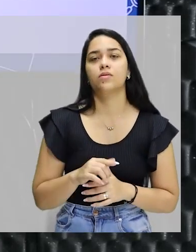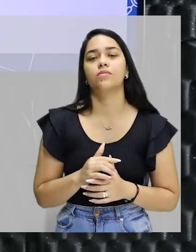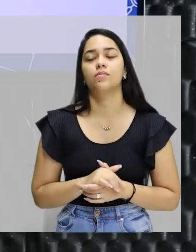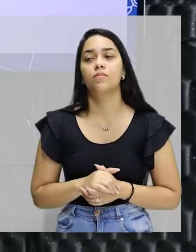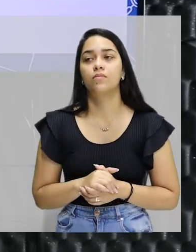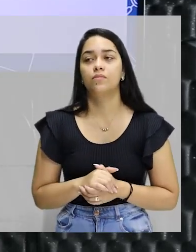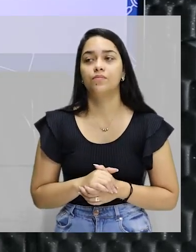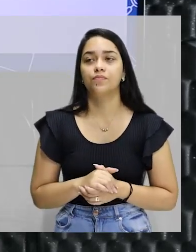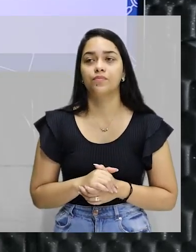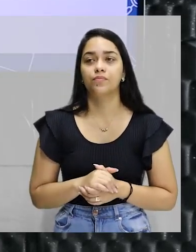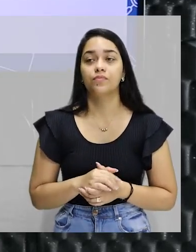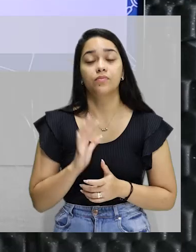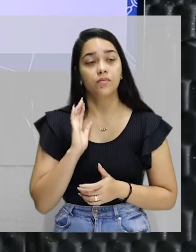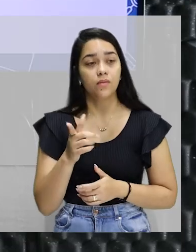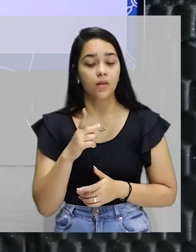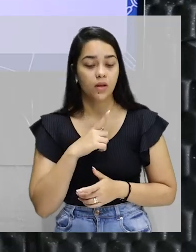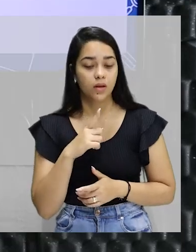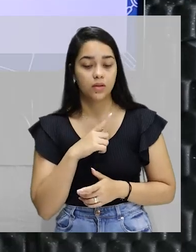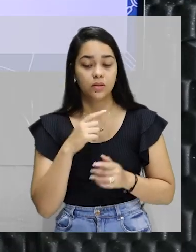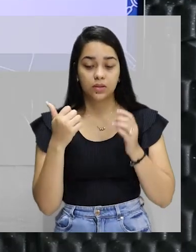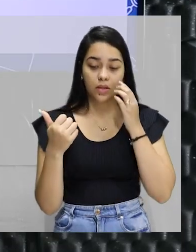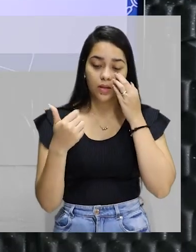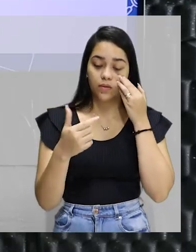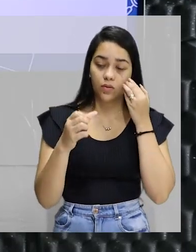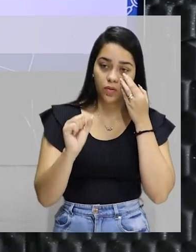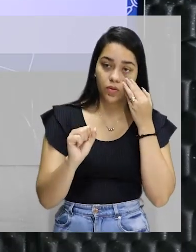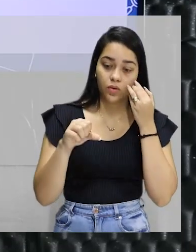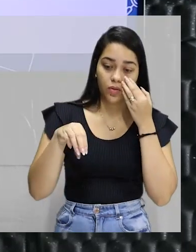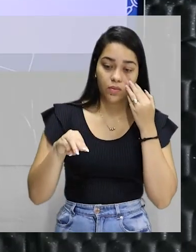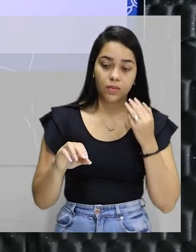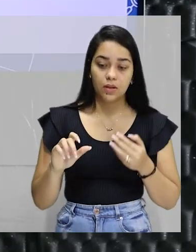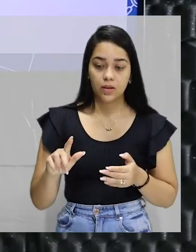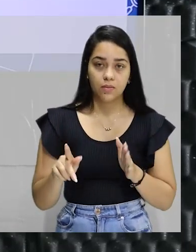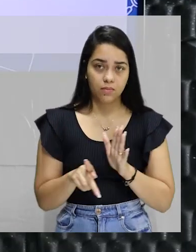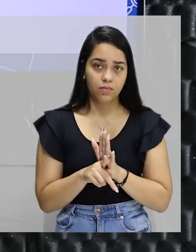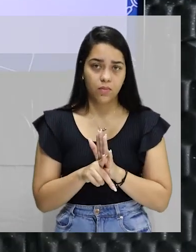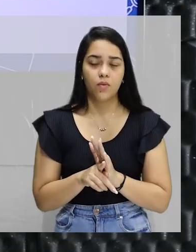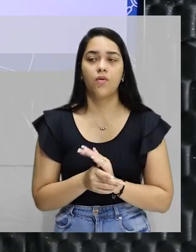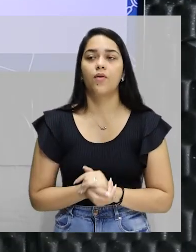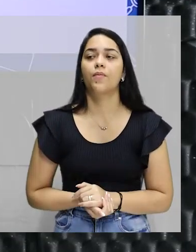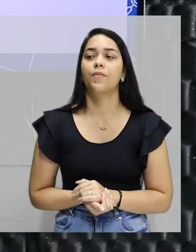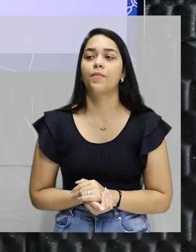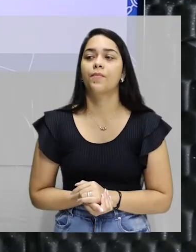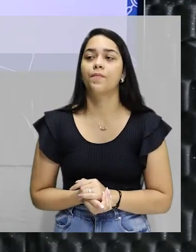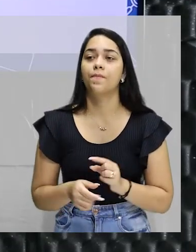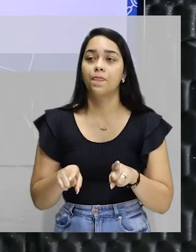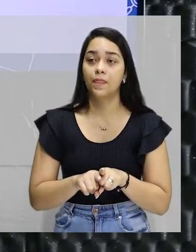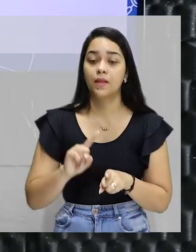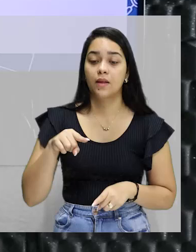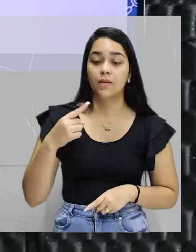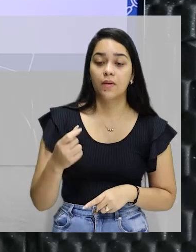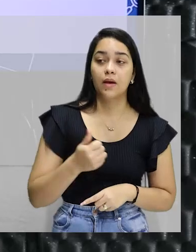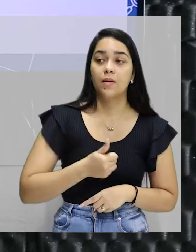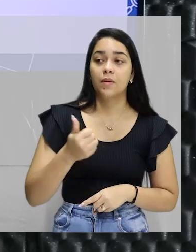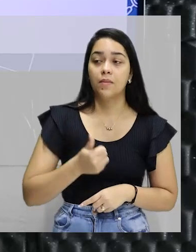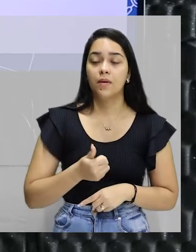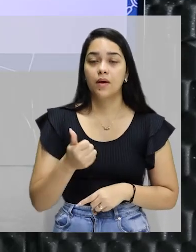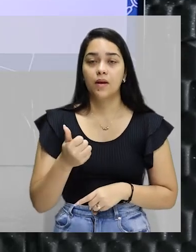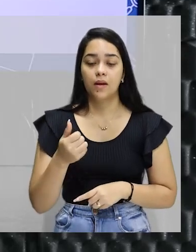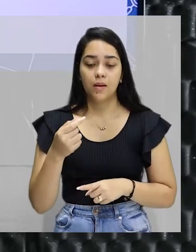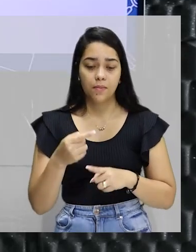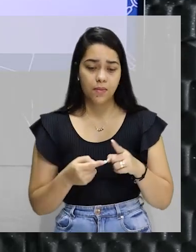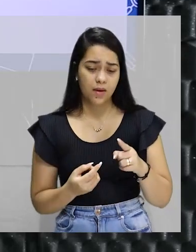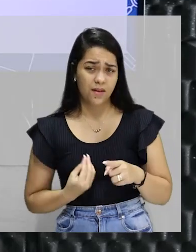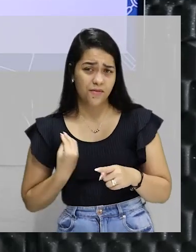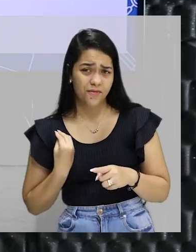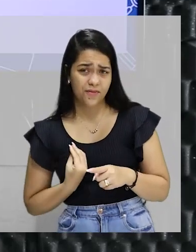Ó. Inicialmente eu tenho uma massa de 128 miligramas desse radioisótopo. Após a primeira meia-vida, né,